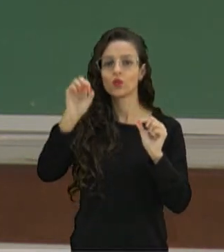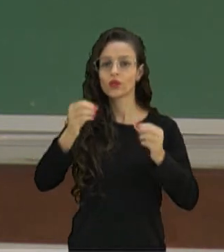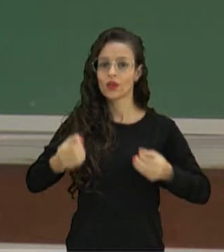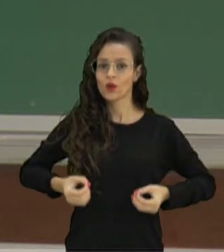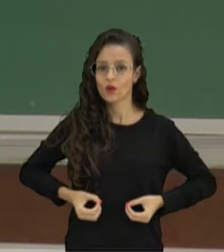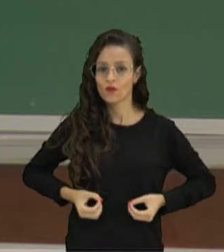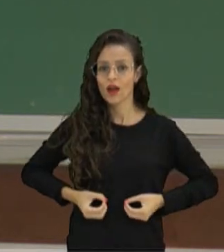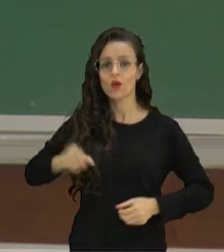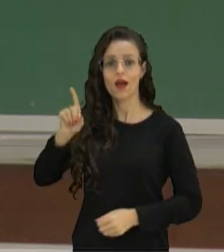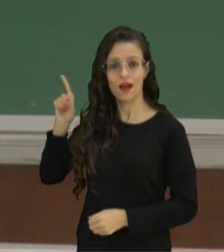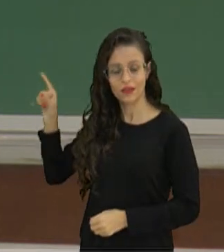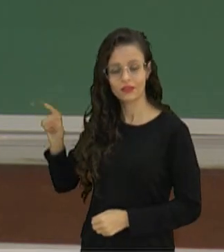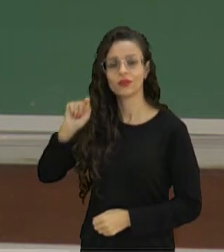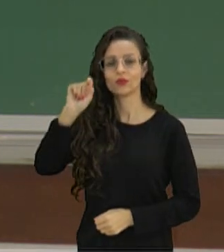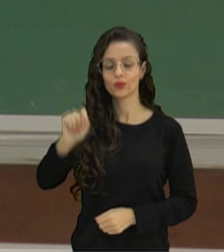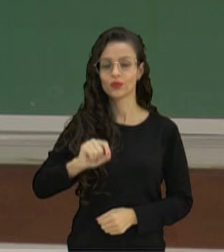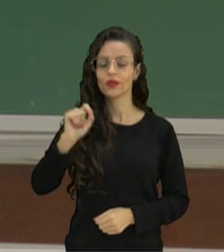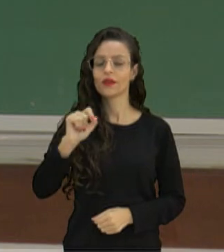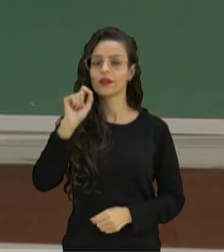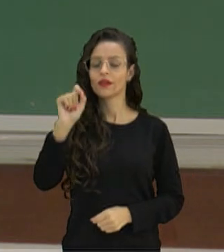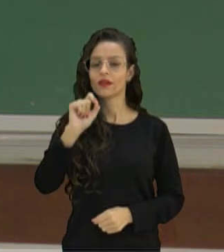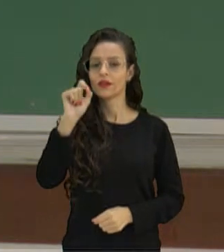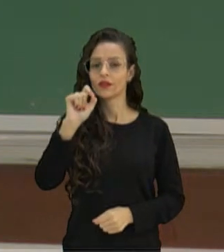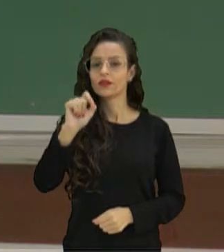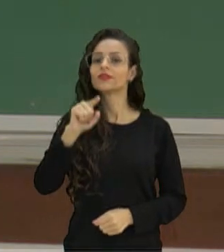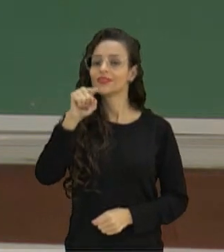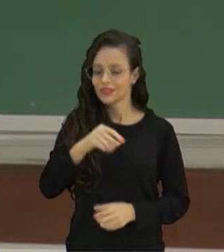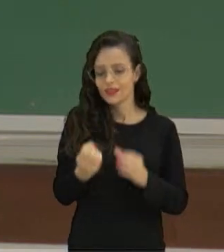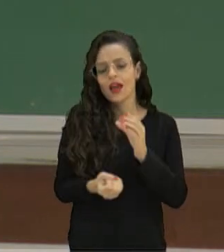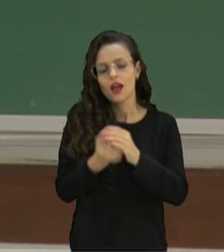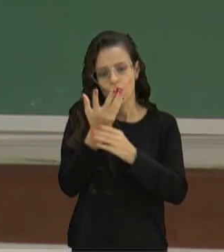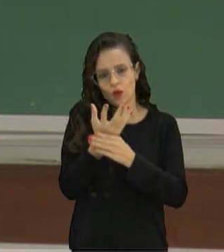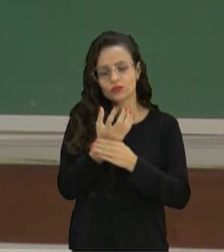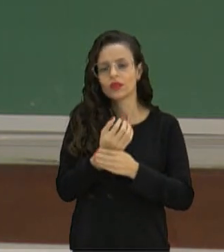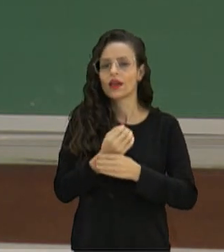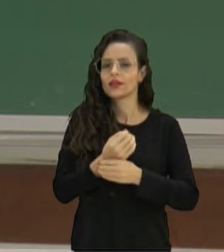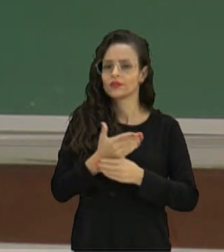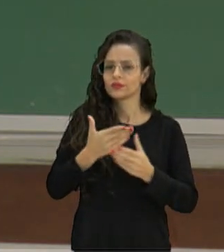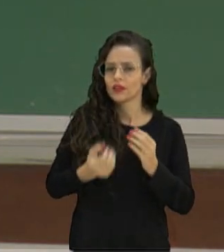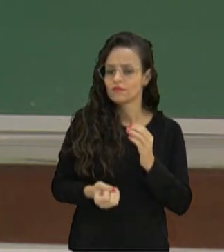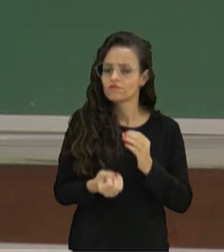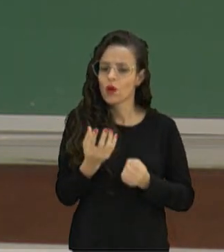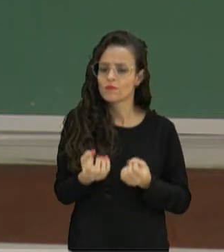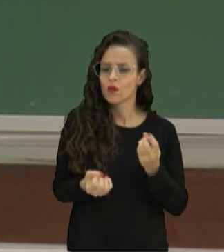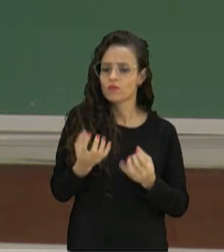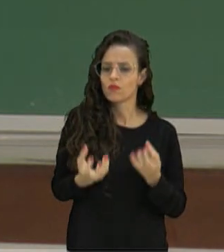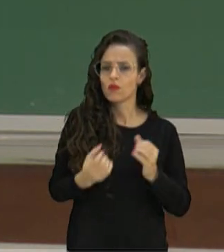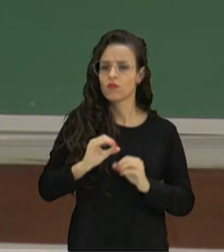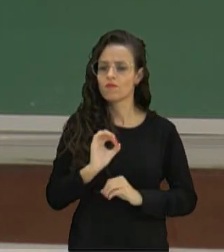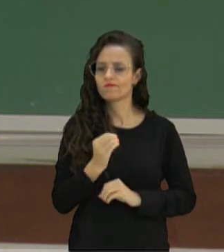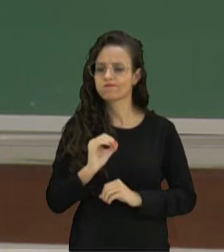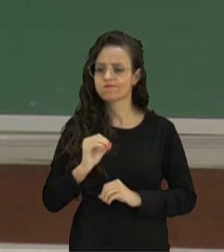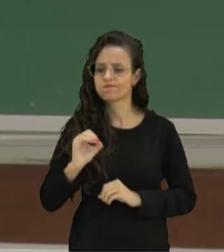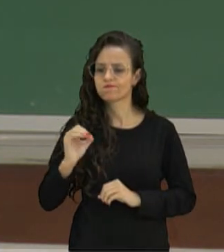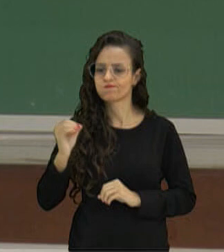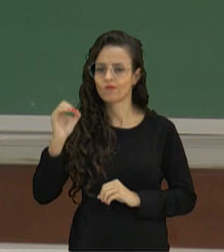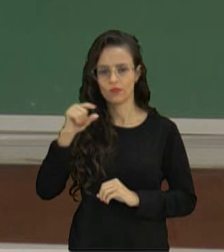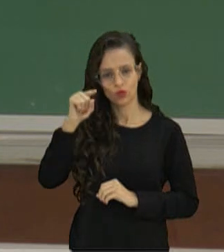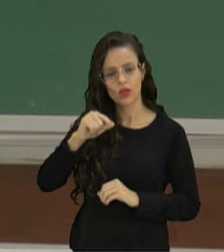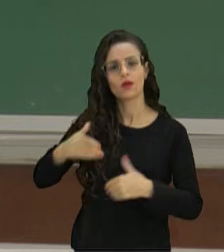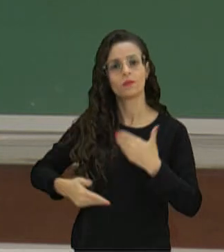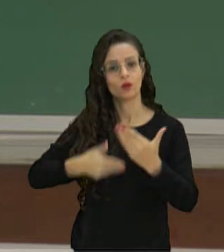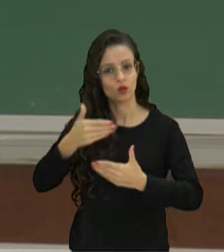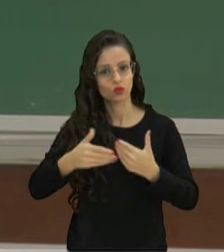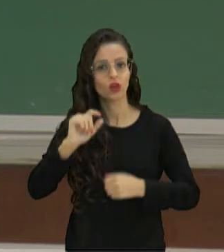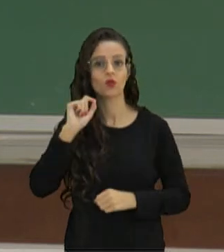É ali que os óvulos estão sendo formados, através do processo